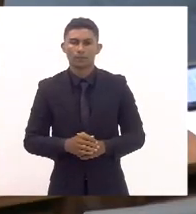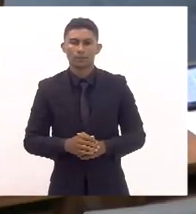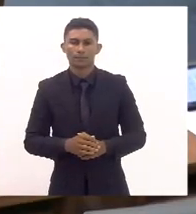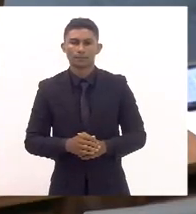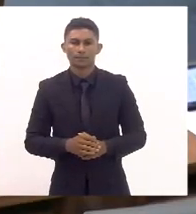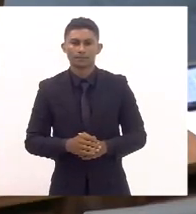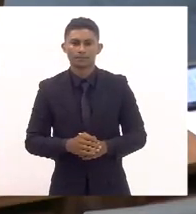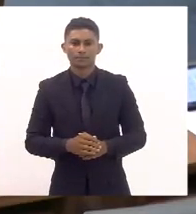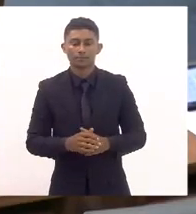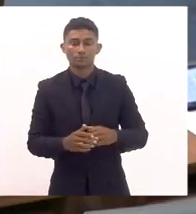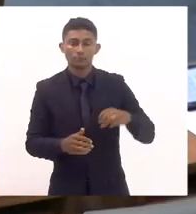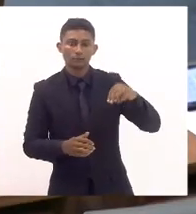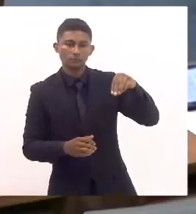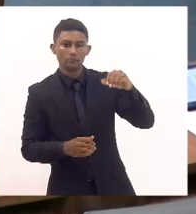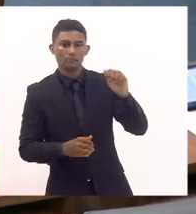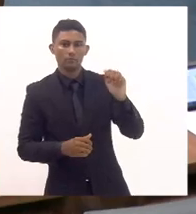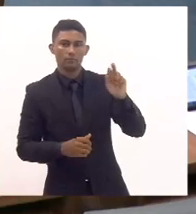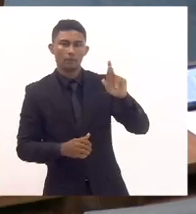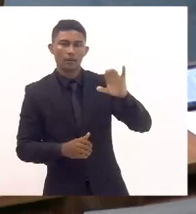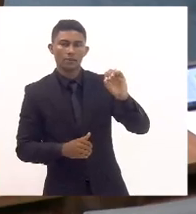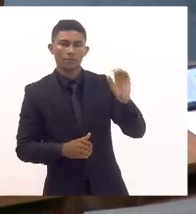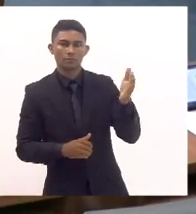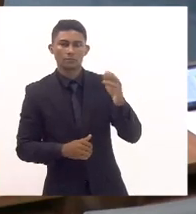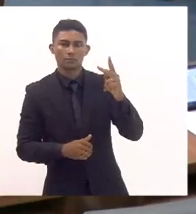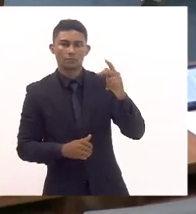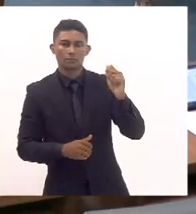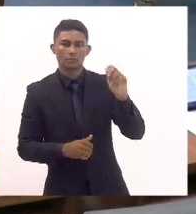o deputado Márcio Pacheco presidente